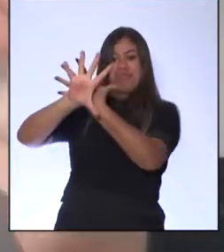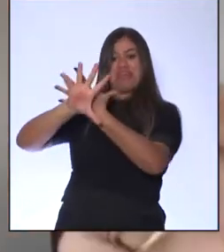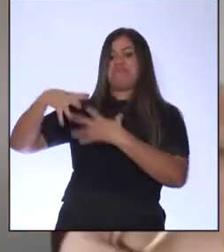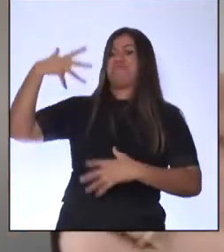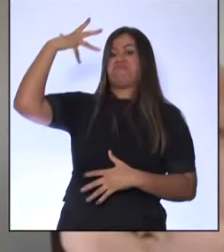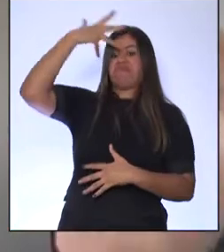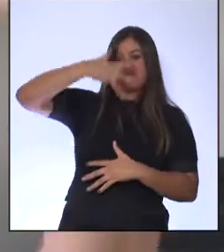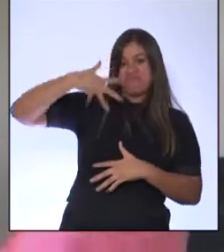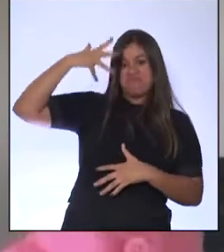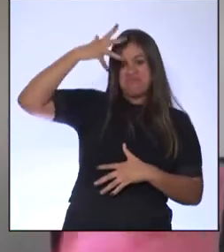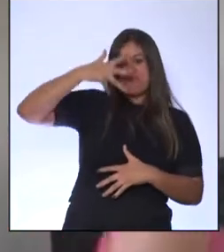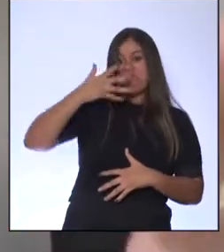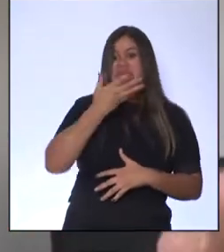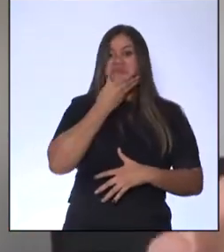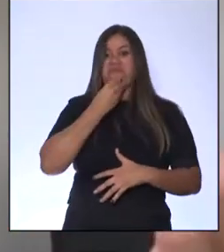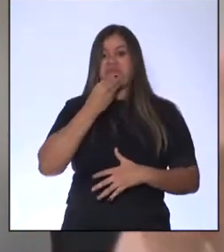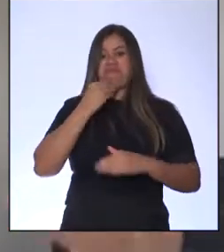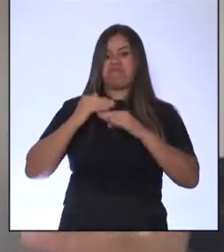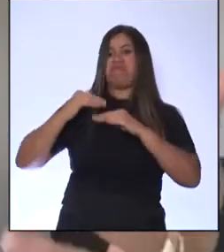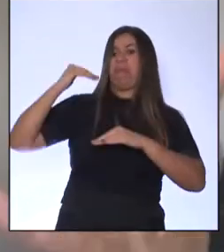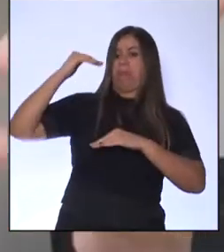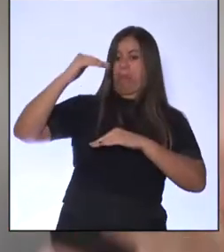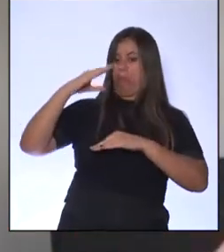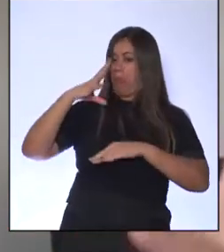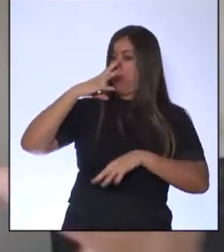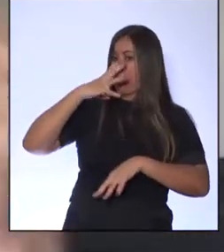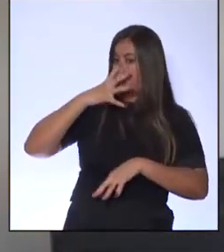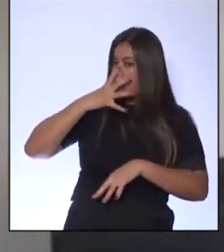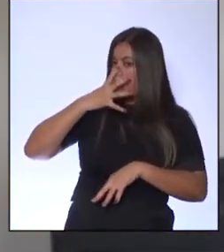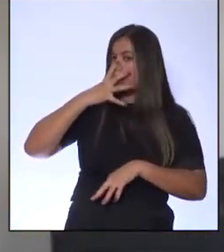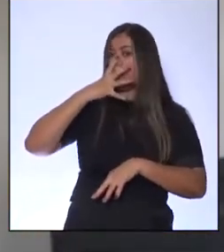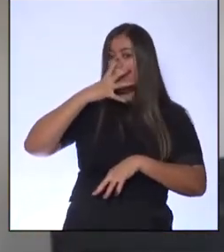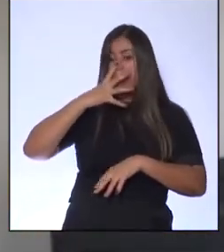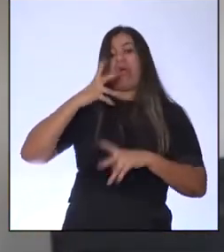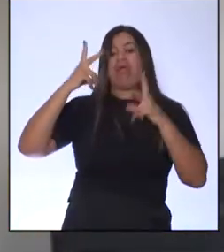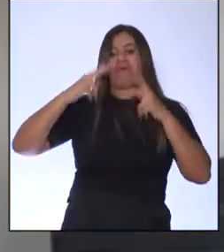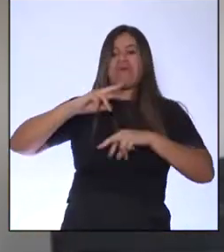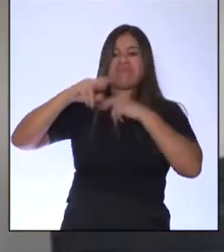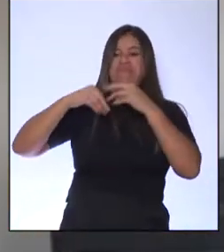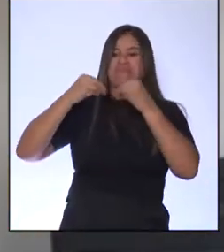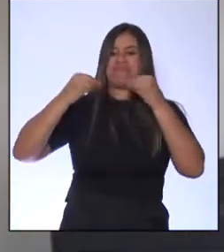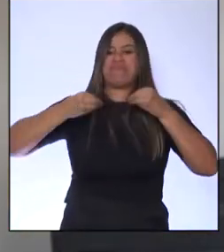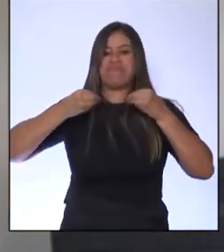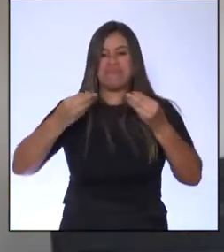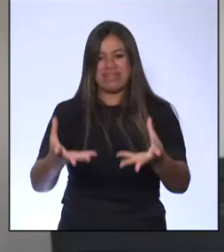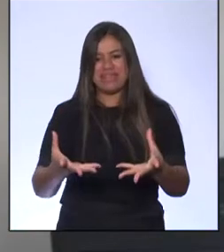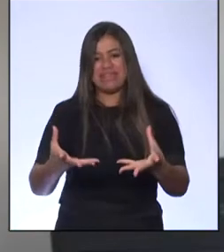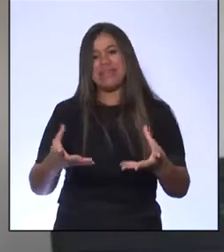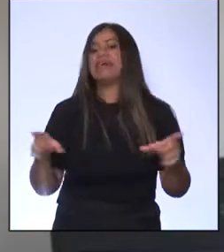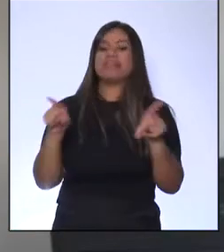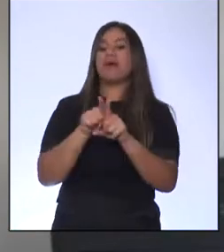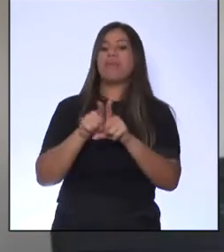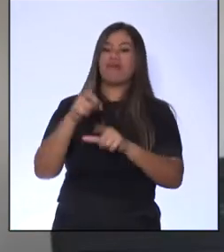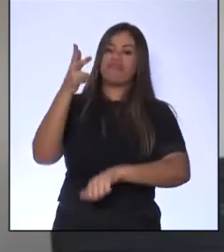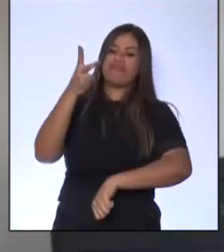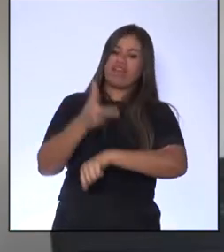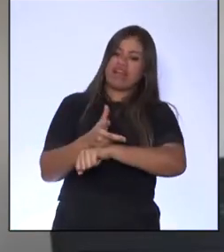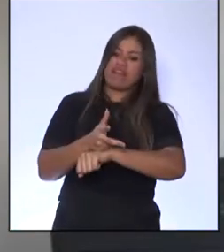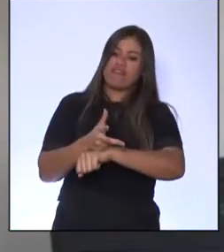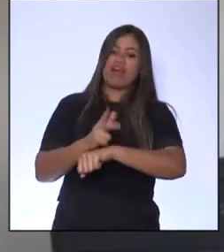com Mozart Ramos, assim, de presente, caída de presente, e que vai ficar gravada. O Centro de Mídia